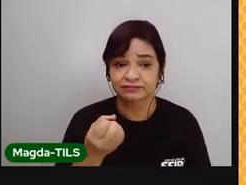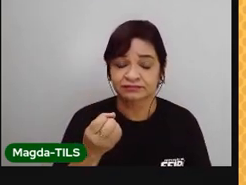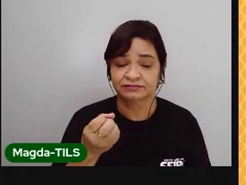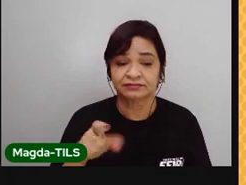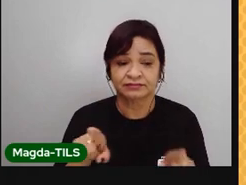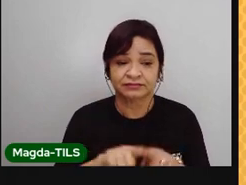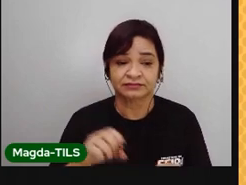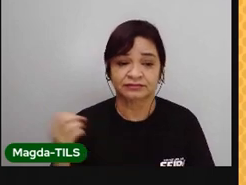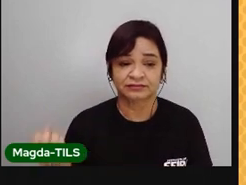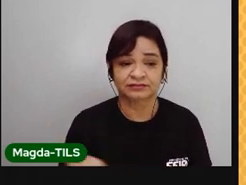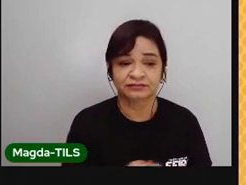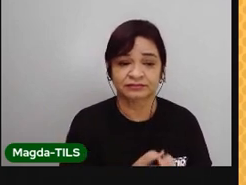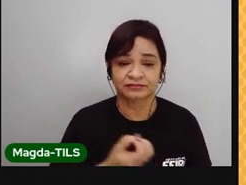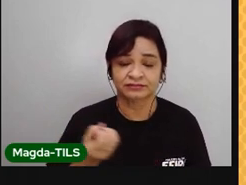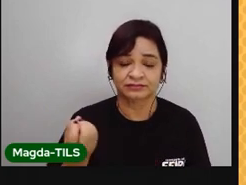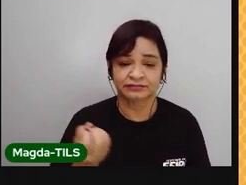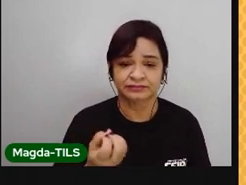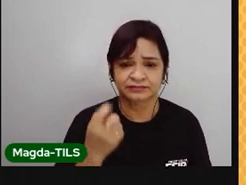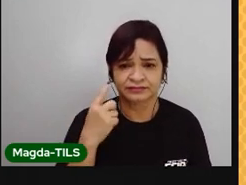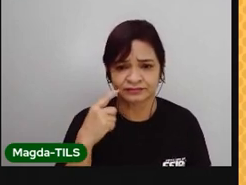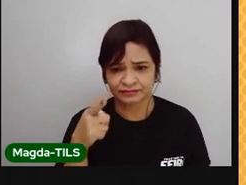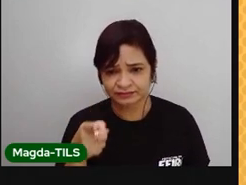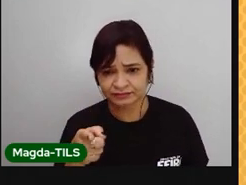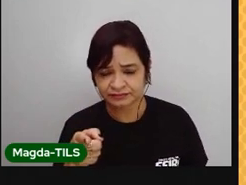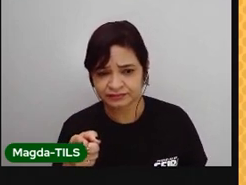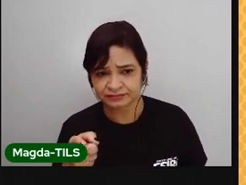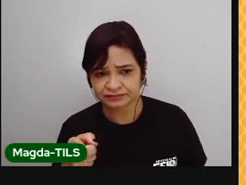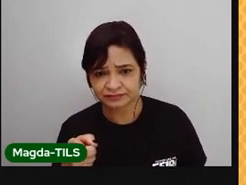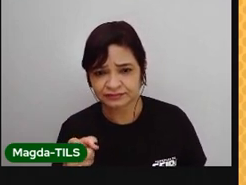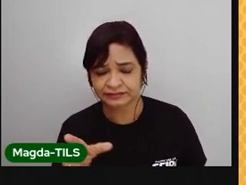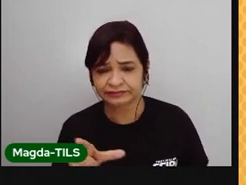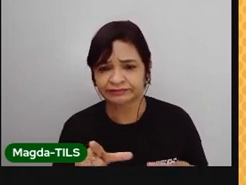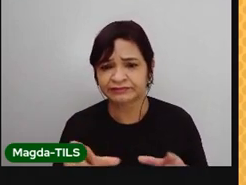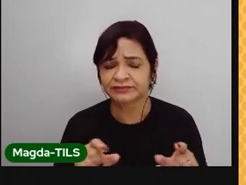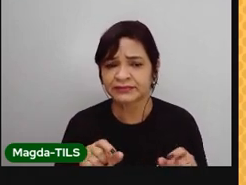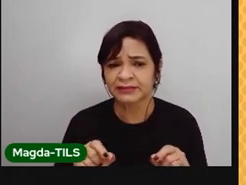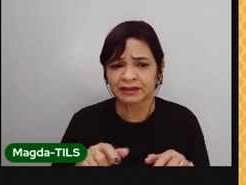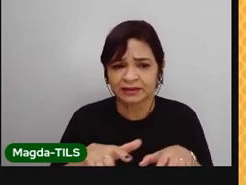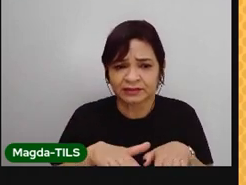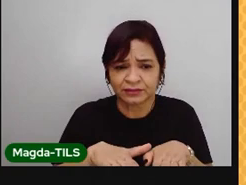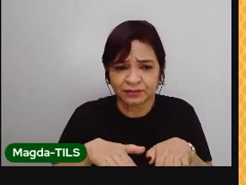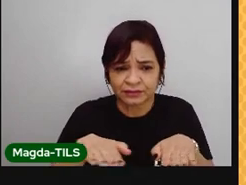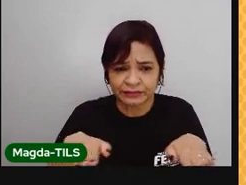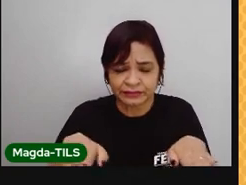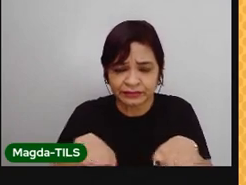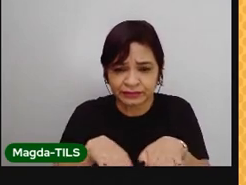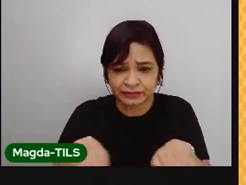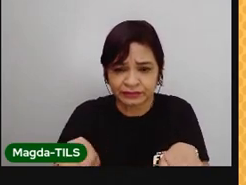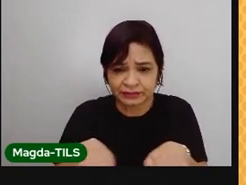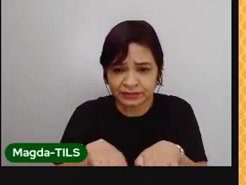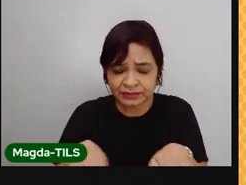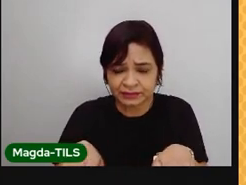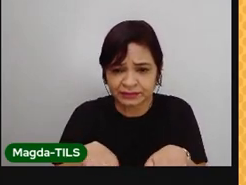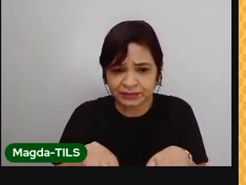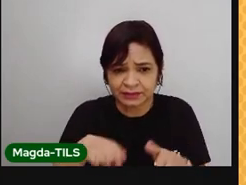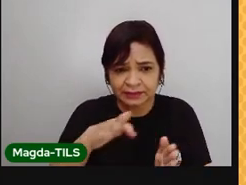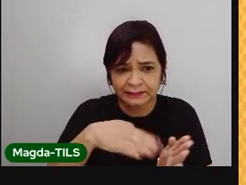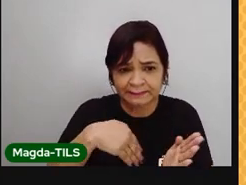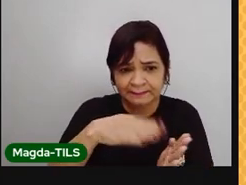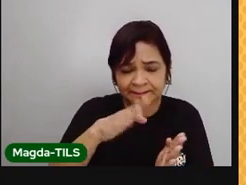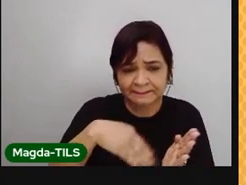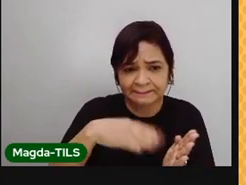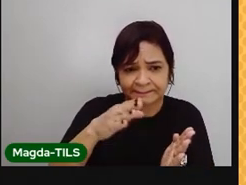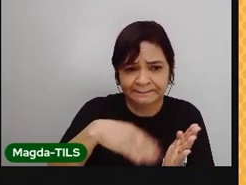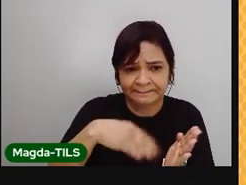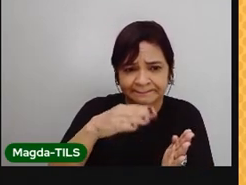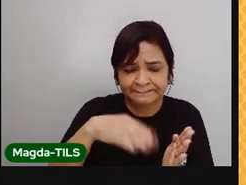Terra. Este experimento eu fiz utilizando uma placa de isopor, pintei ela com tinta preta